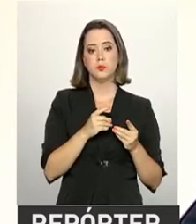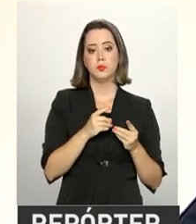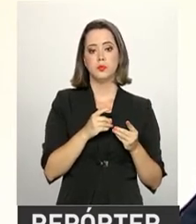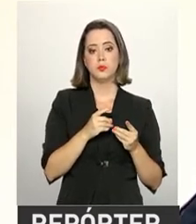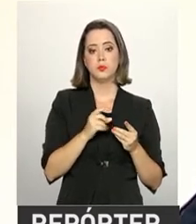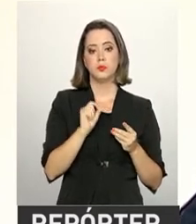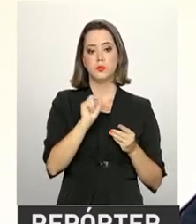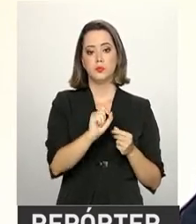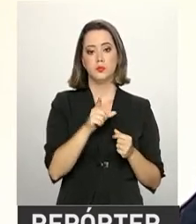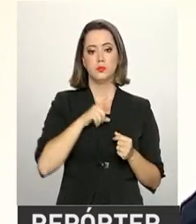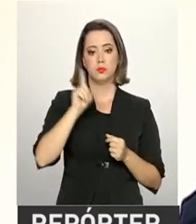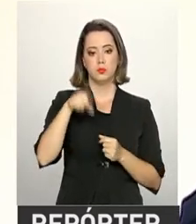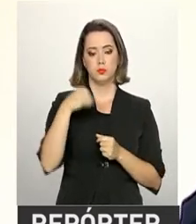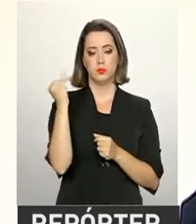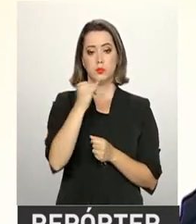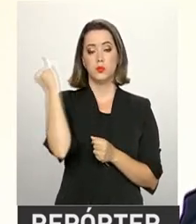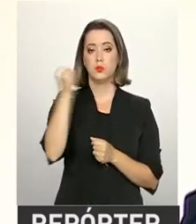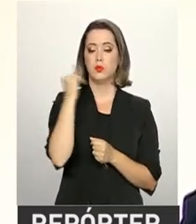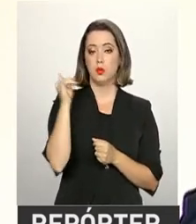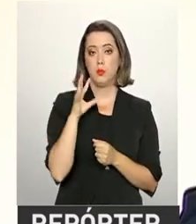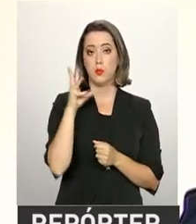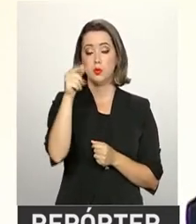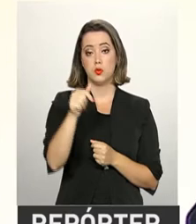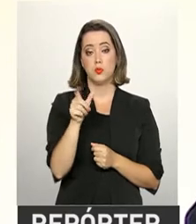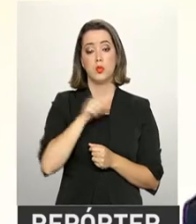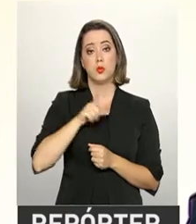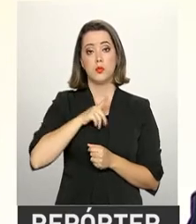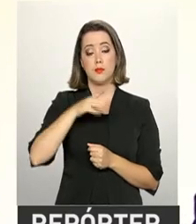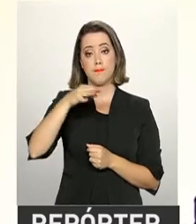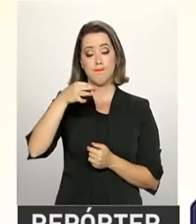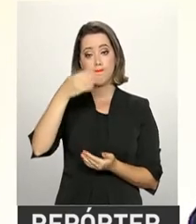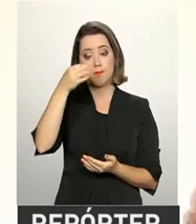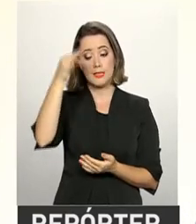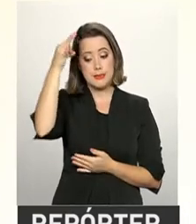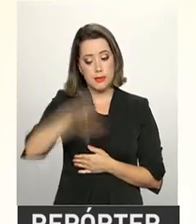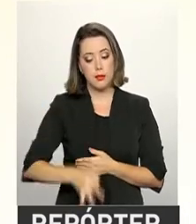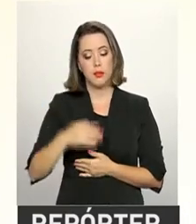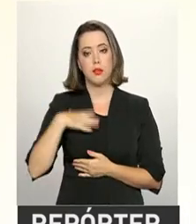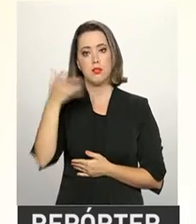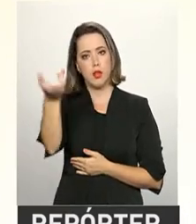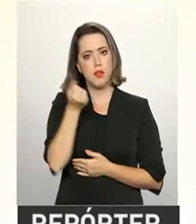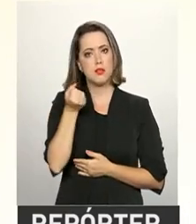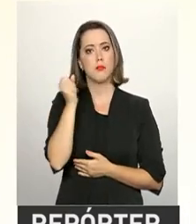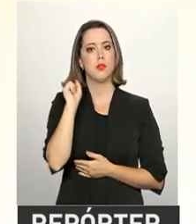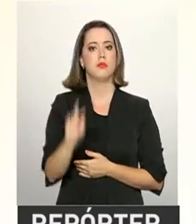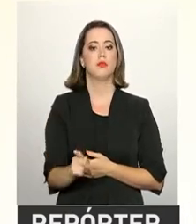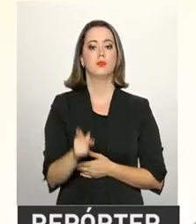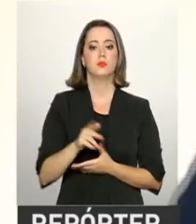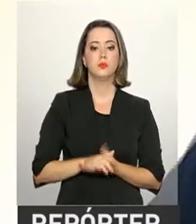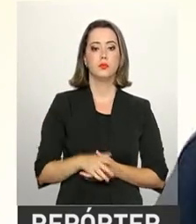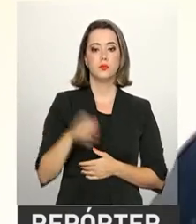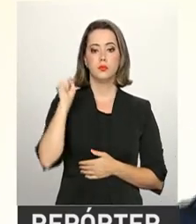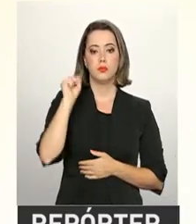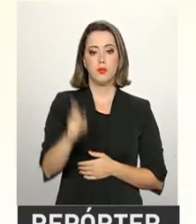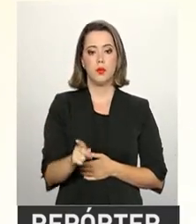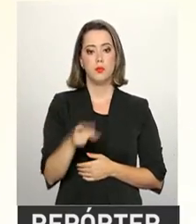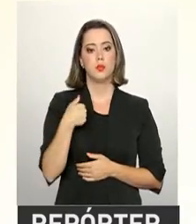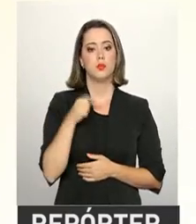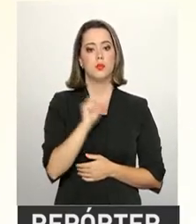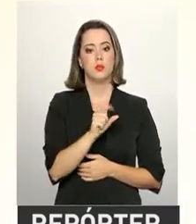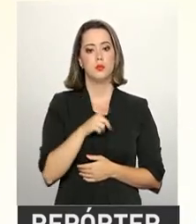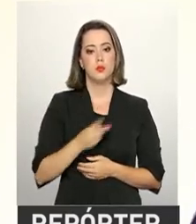o fato de que é importante para todos terem certeza que vão receber a aposentadoria e receber nesse